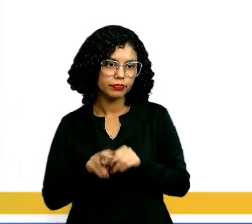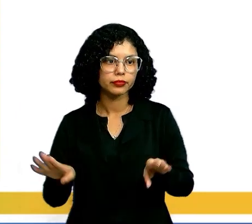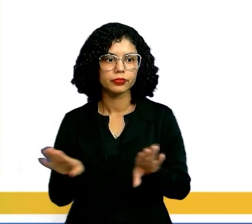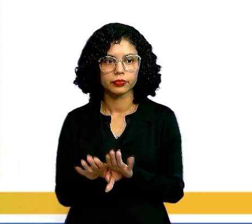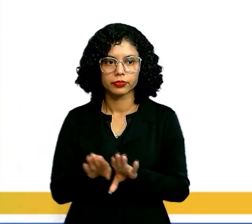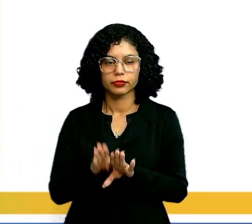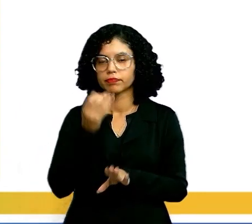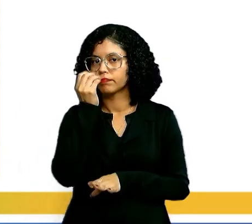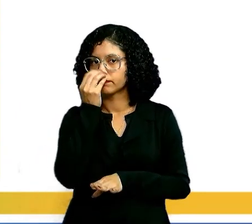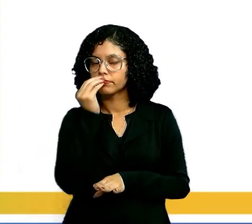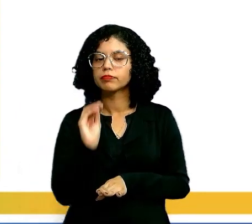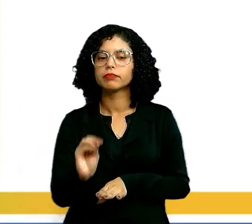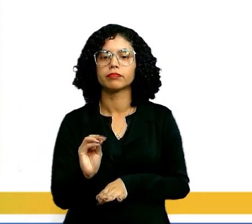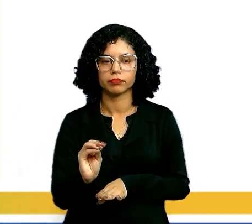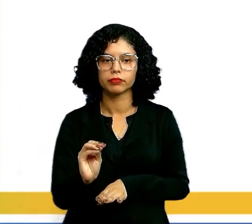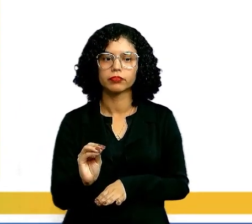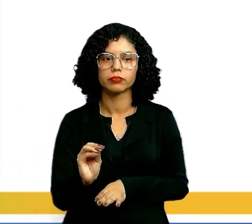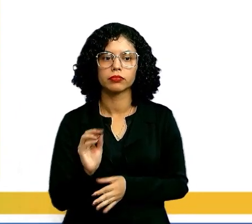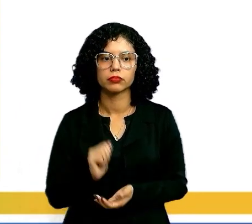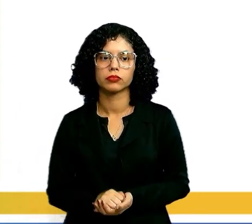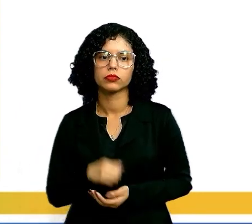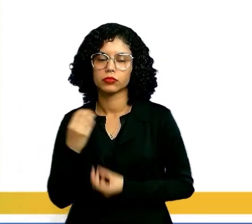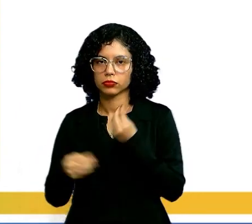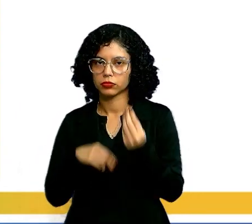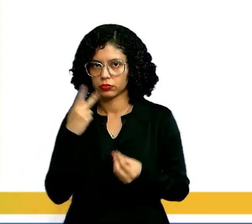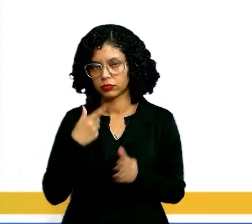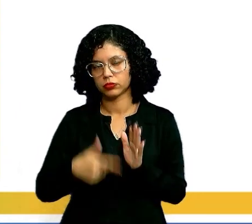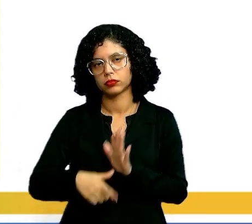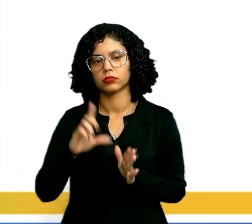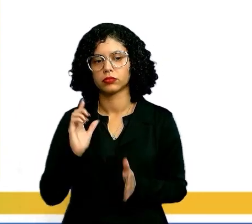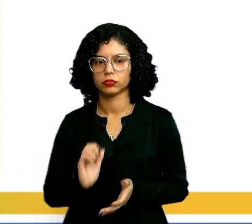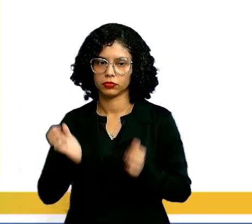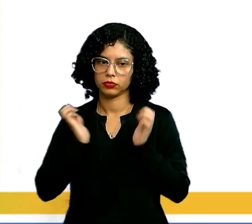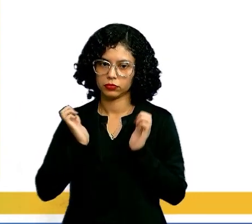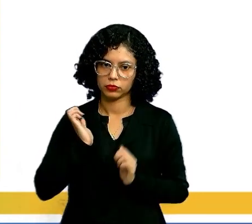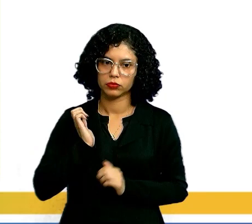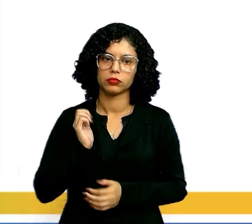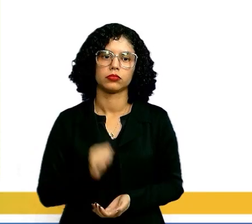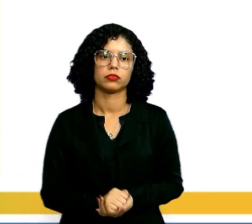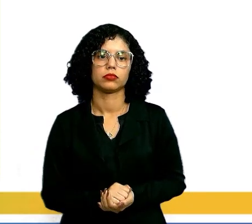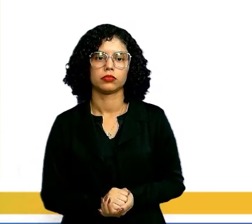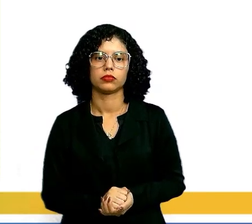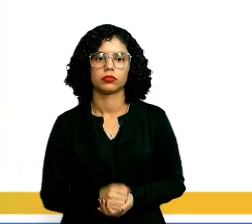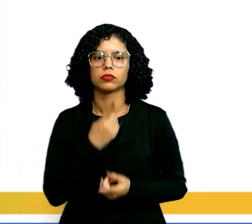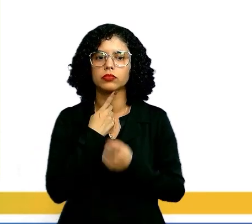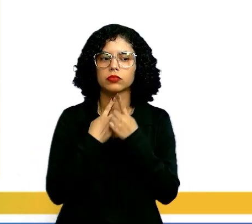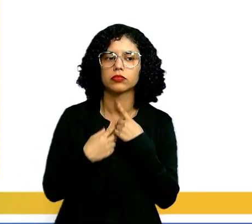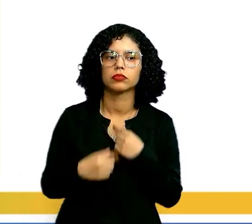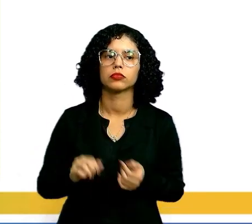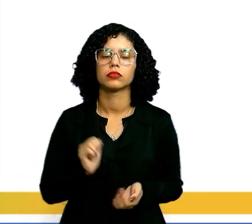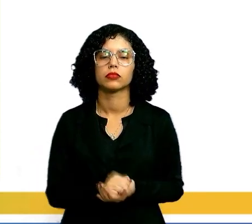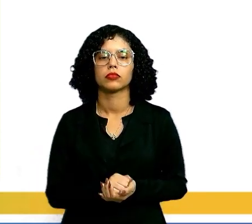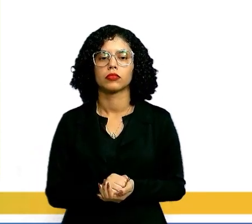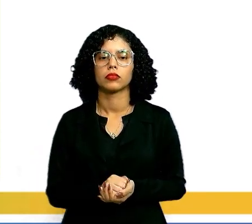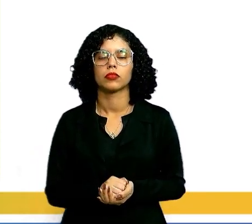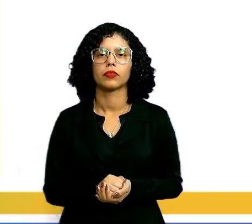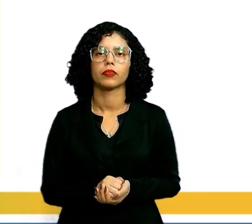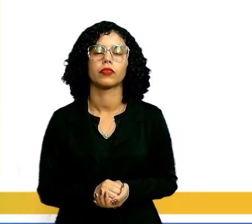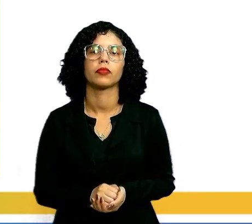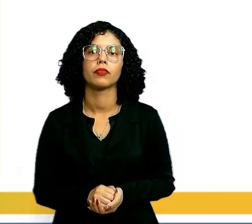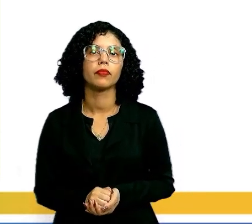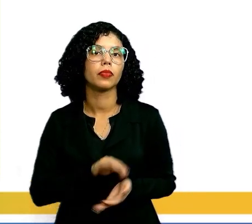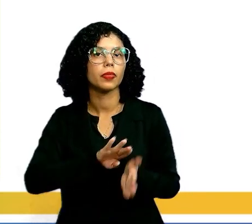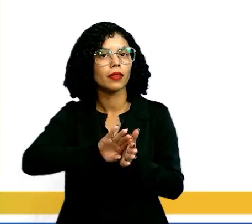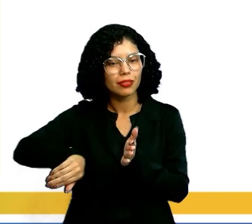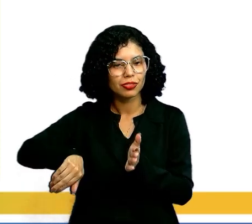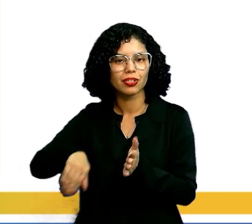eles desprezavam como comodidades como eu já falei anteriormente riqueza Prazeres Então essas coisas